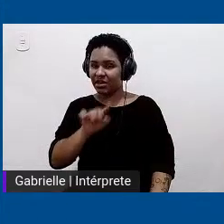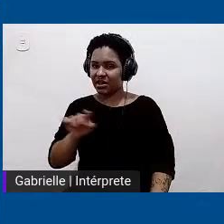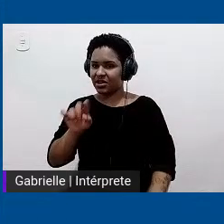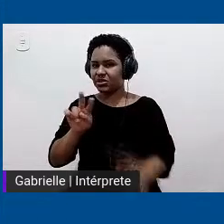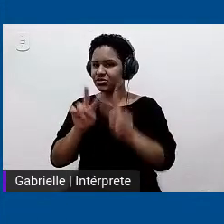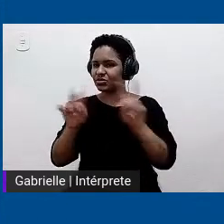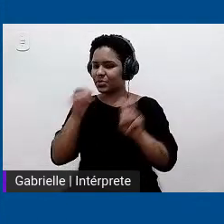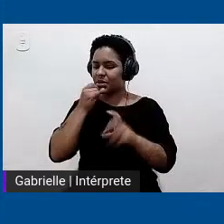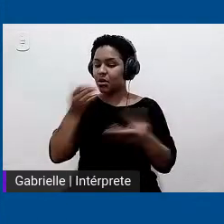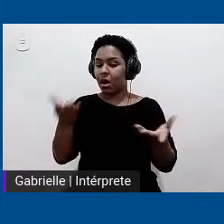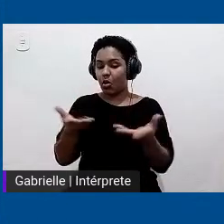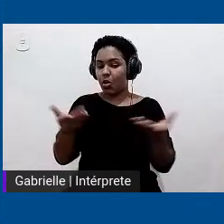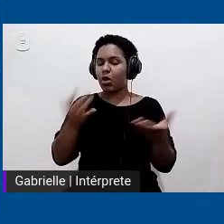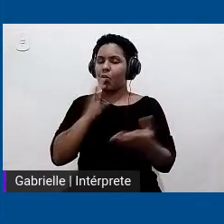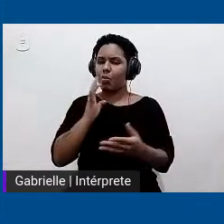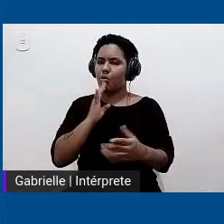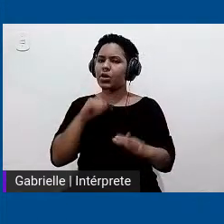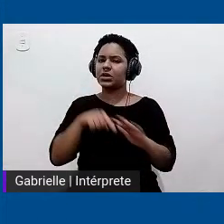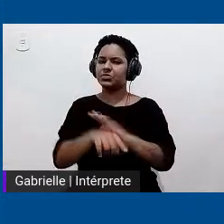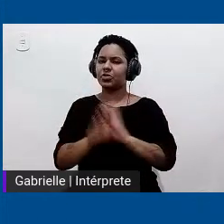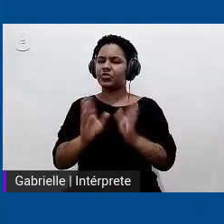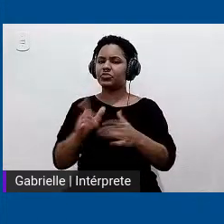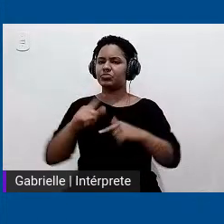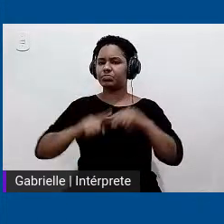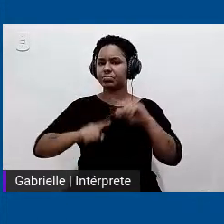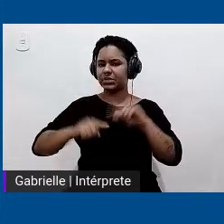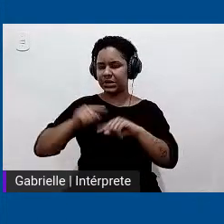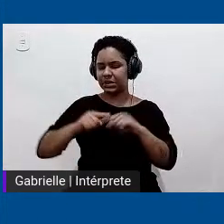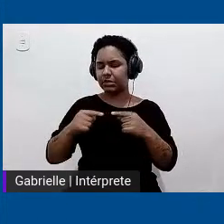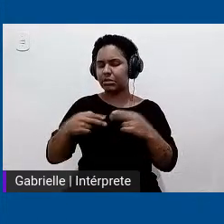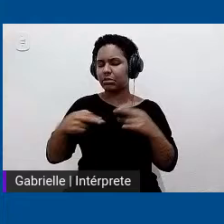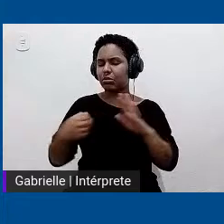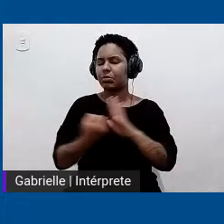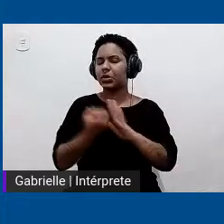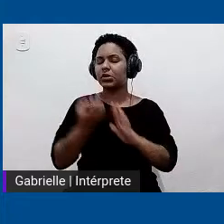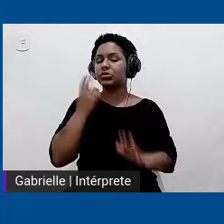material histórico, sempre podem surgir